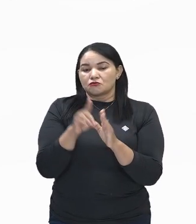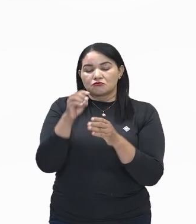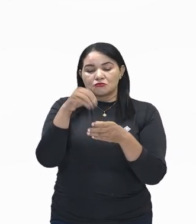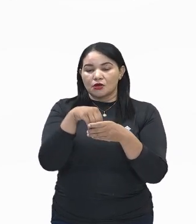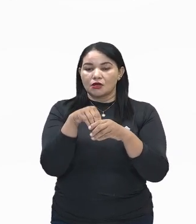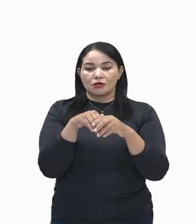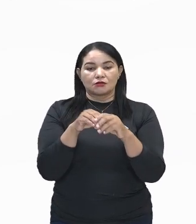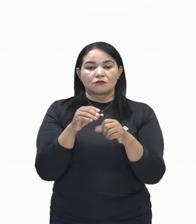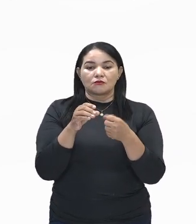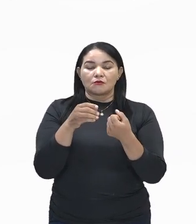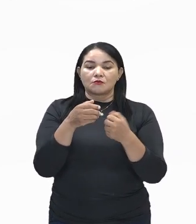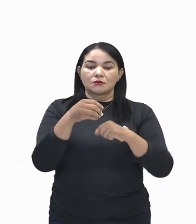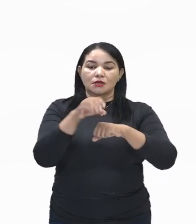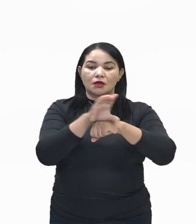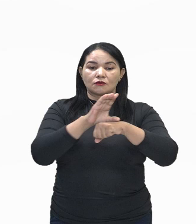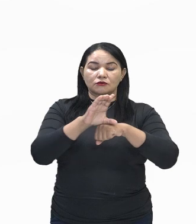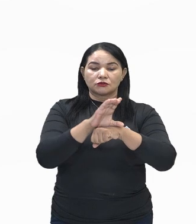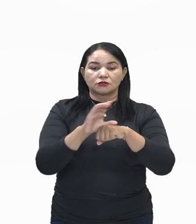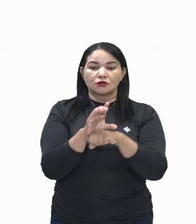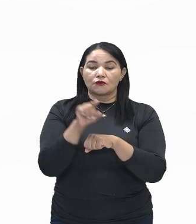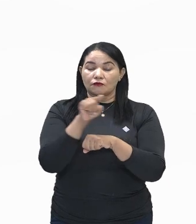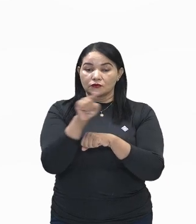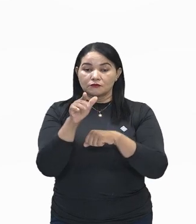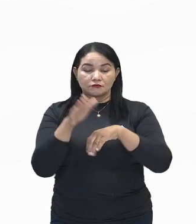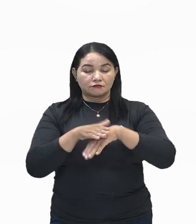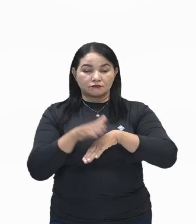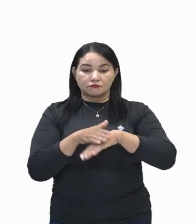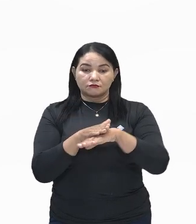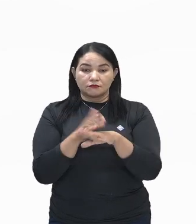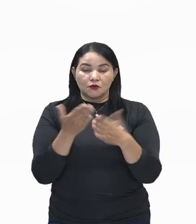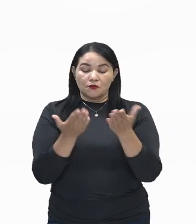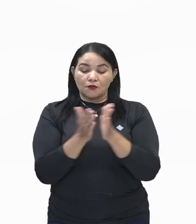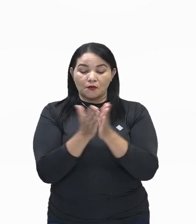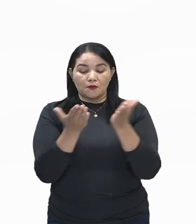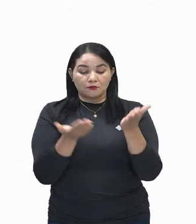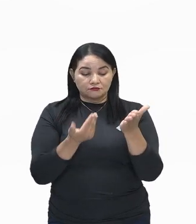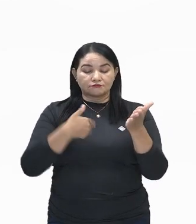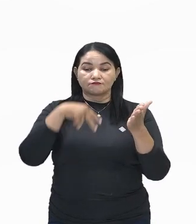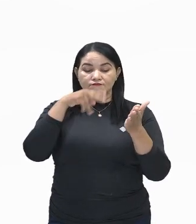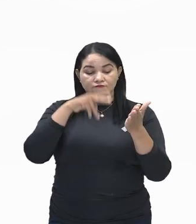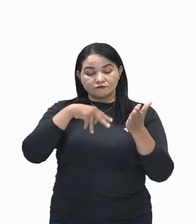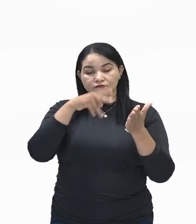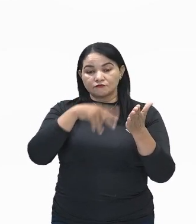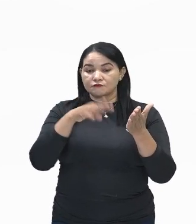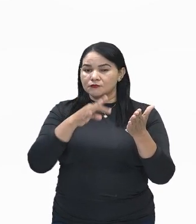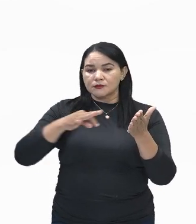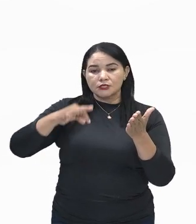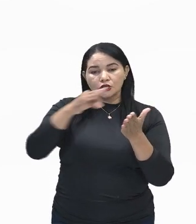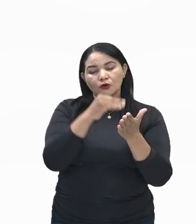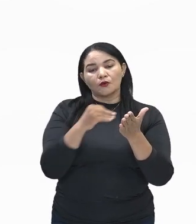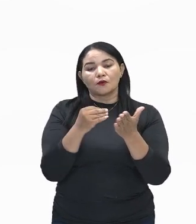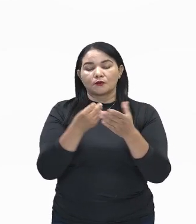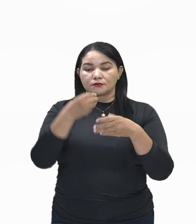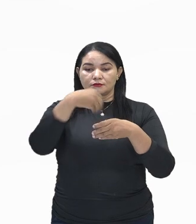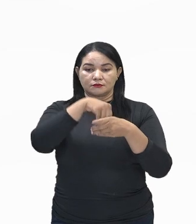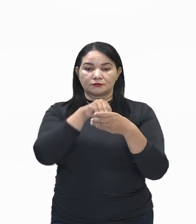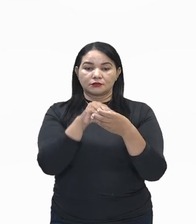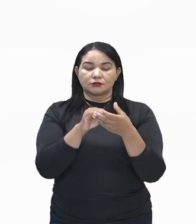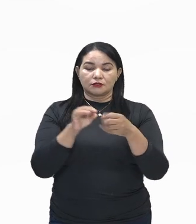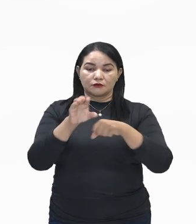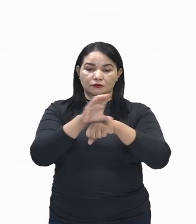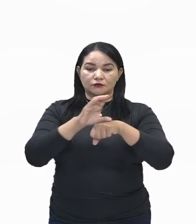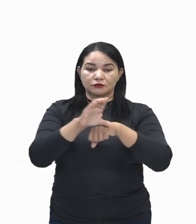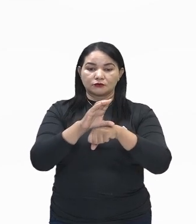pessoal. Você pode abrir e tudo está aí na Constituição Federal de